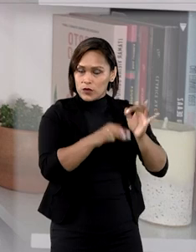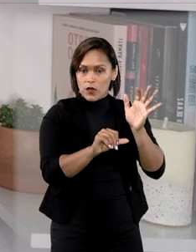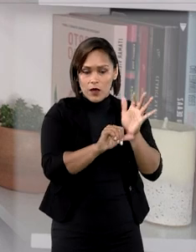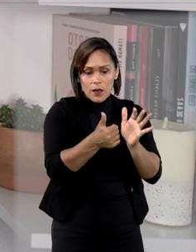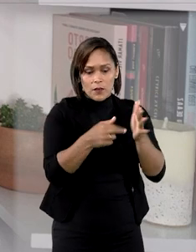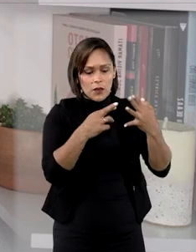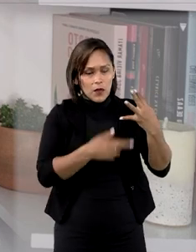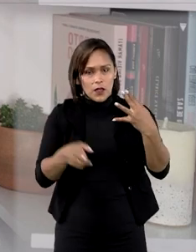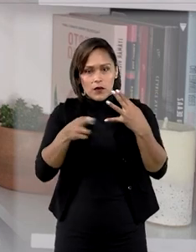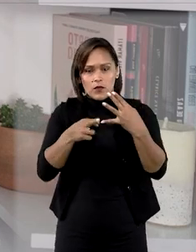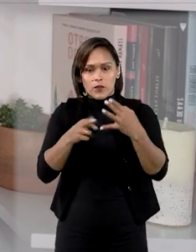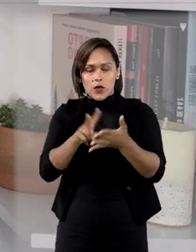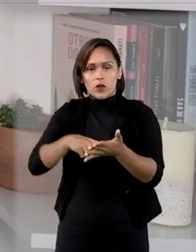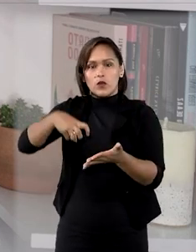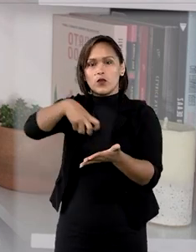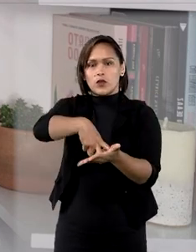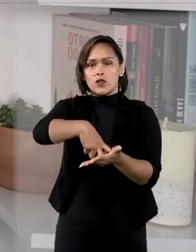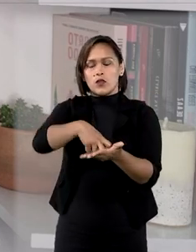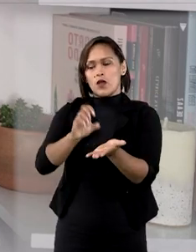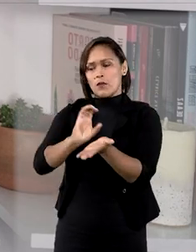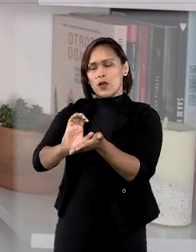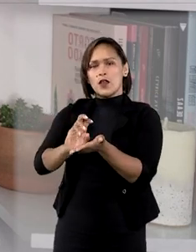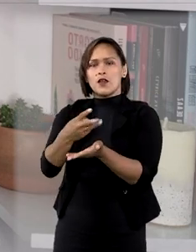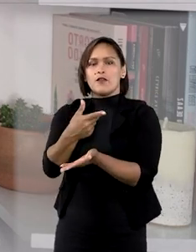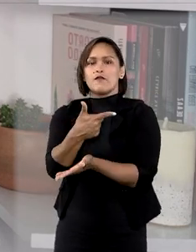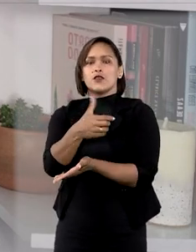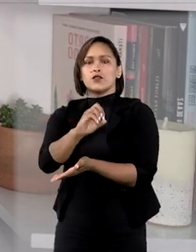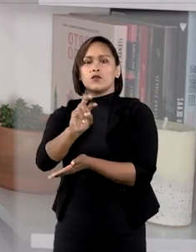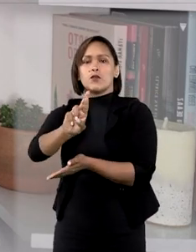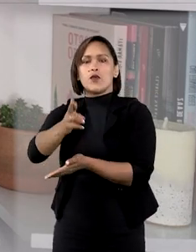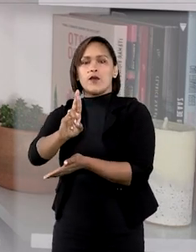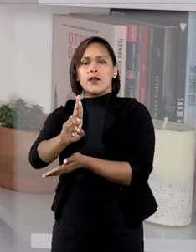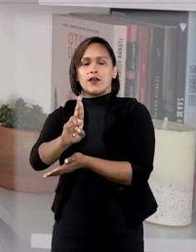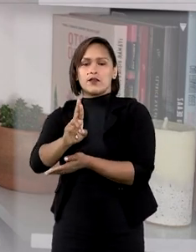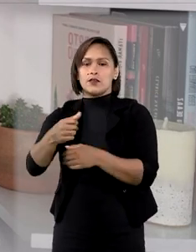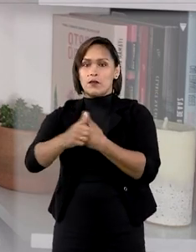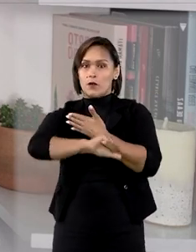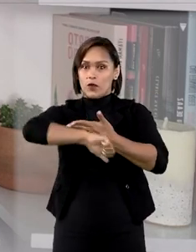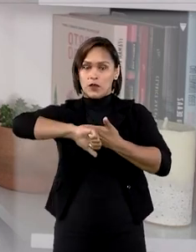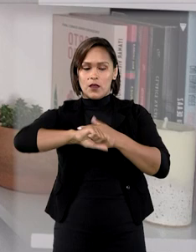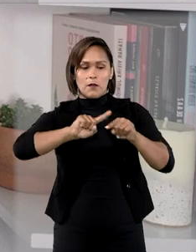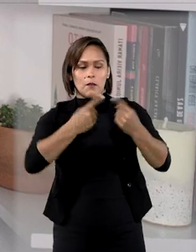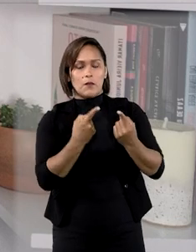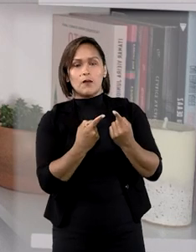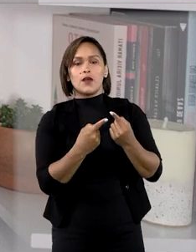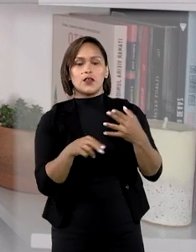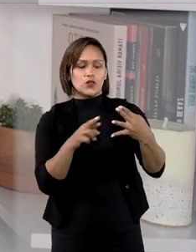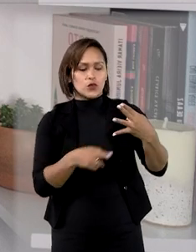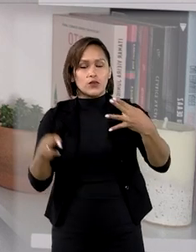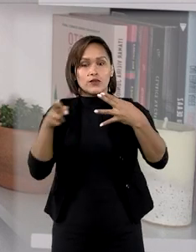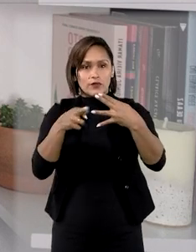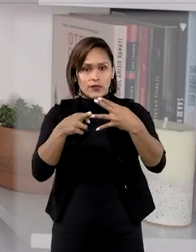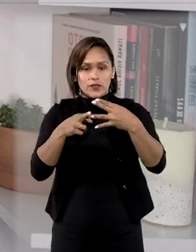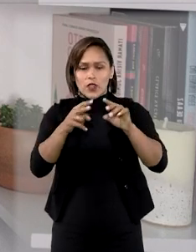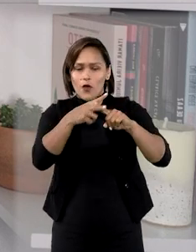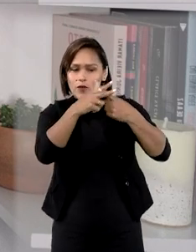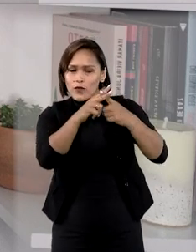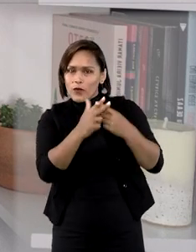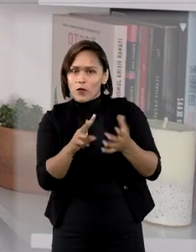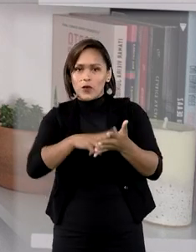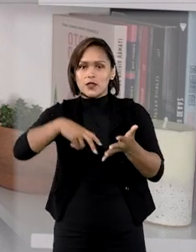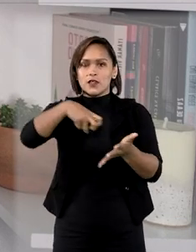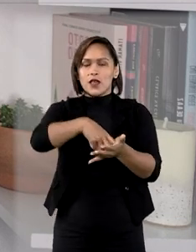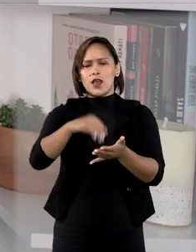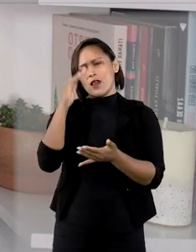a primeira instância condenou o casal a pagar indenização de R$ 20 mil por danos morais. Mas o Tribunal de Segundo Grau reformou a